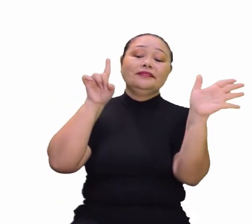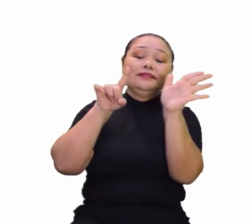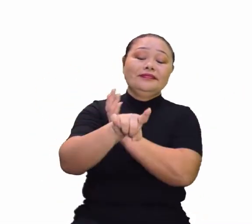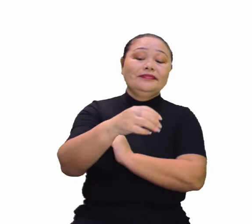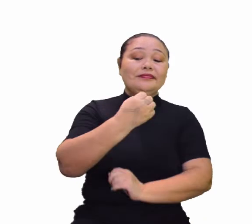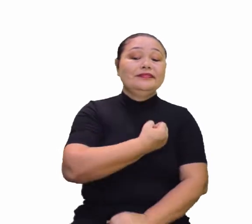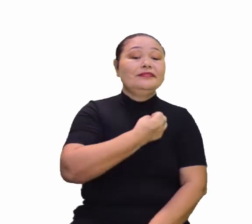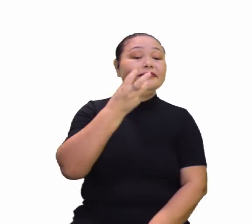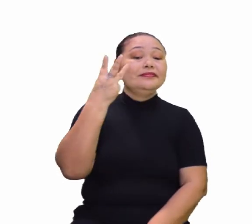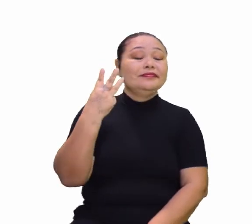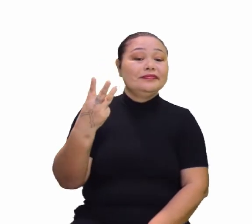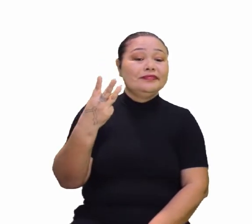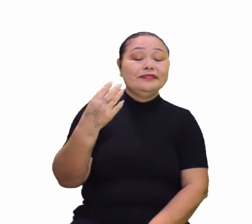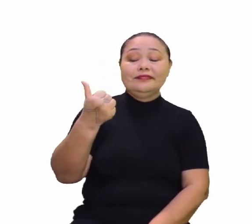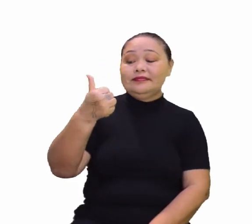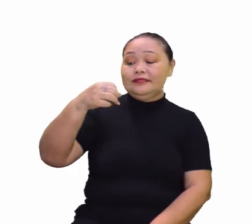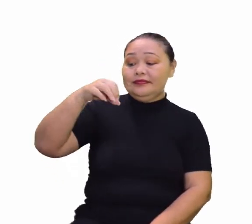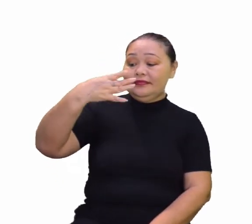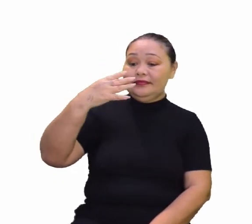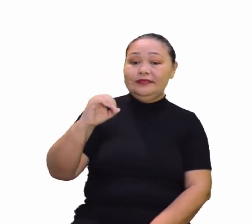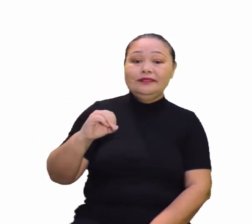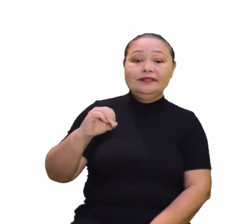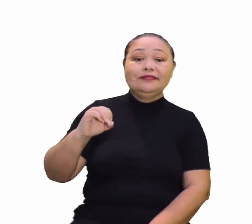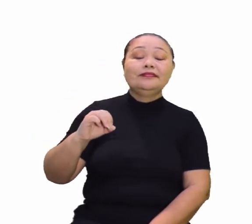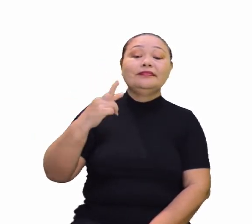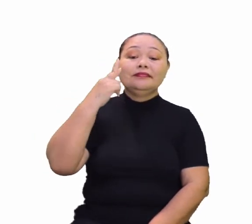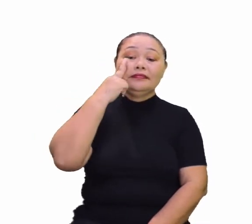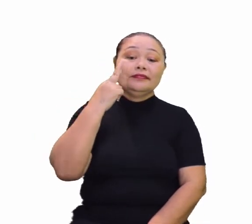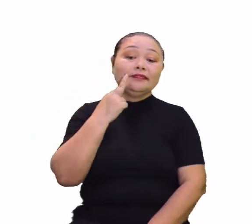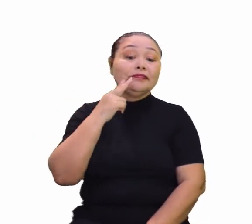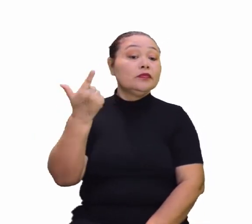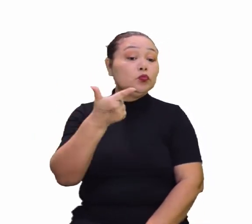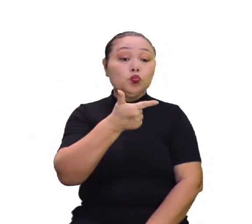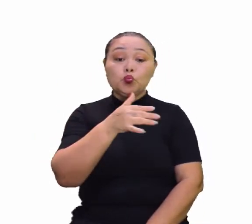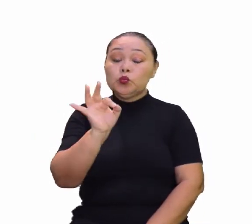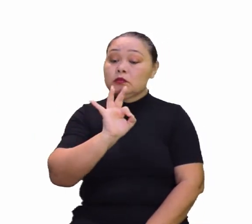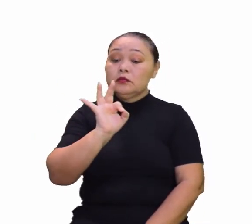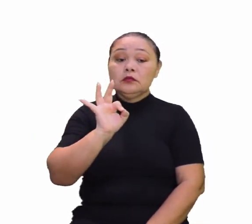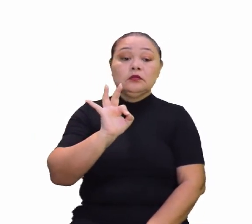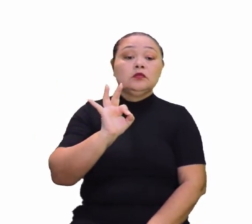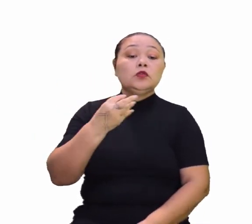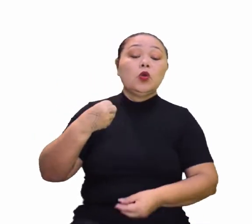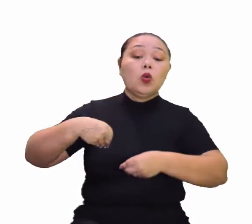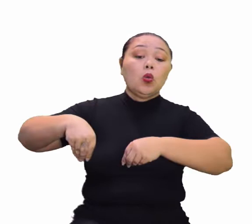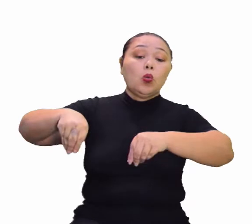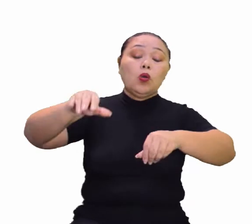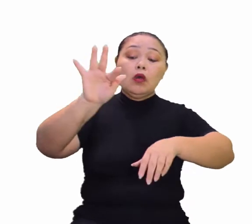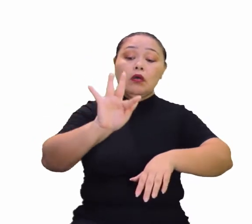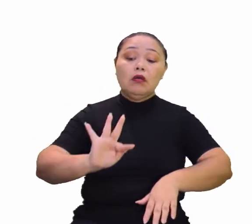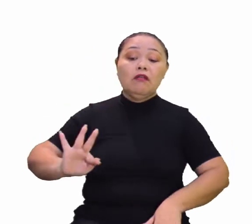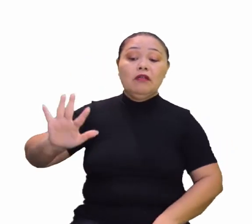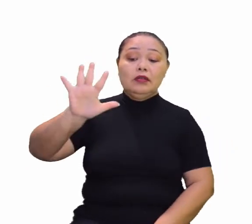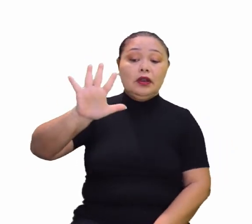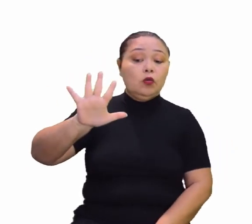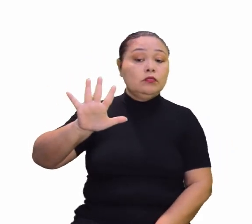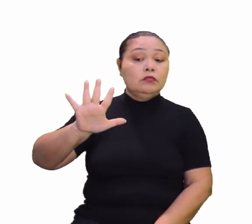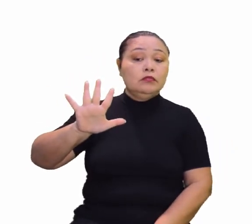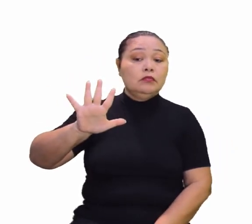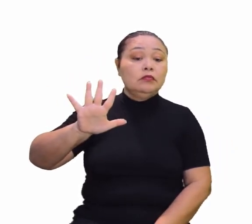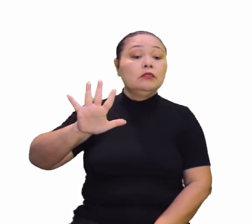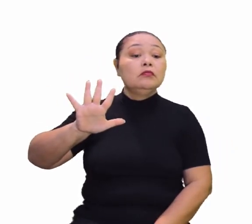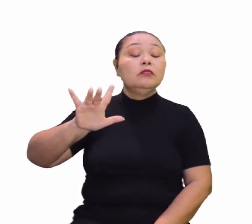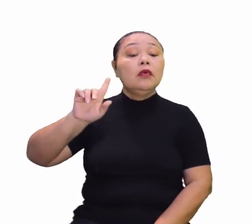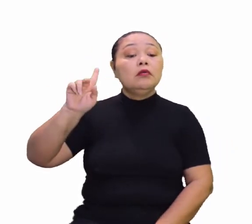Questão 3. Em 1940, Rondônia ainda não existia nem como território